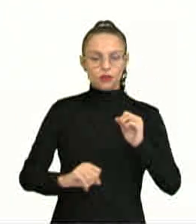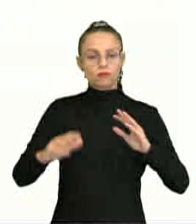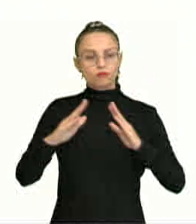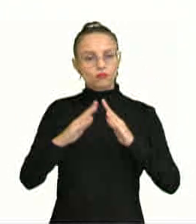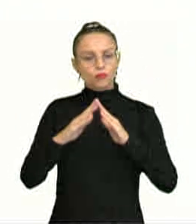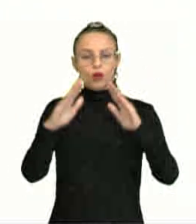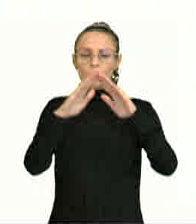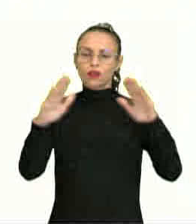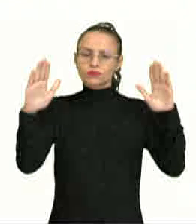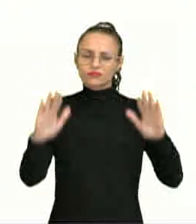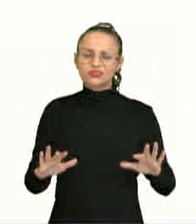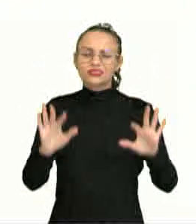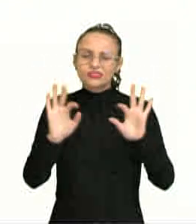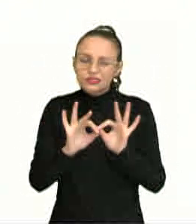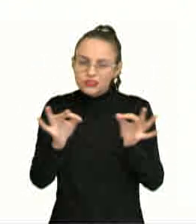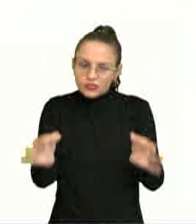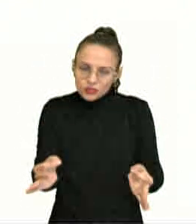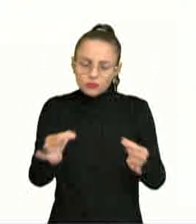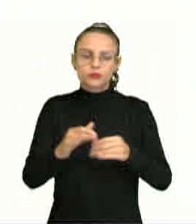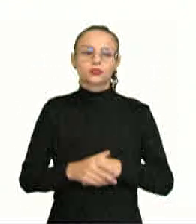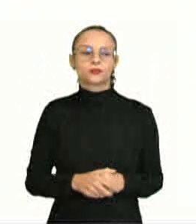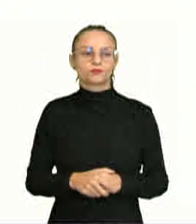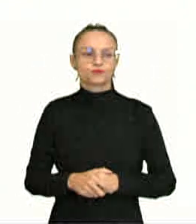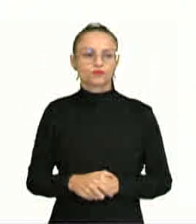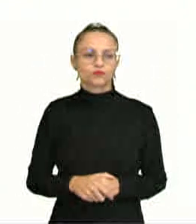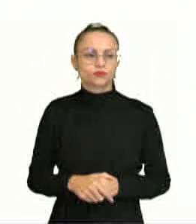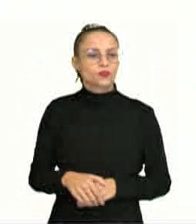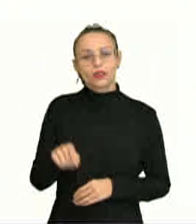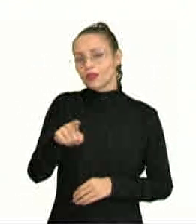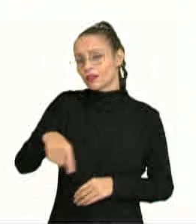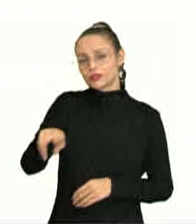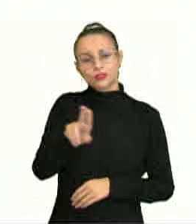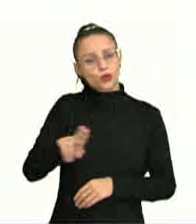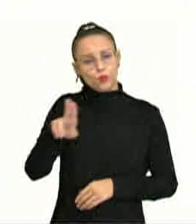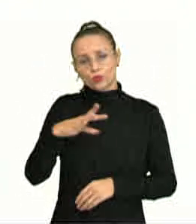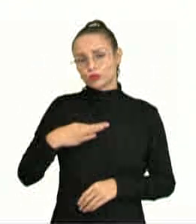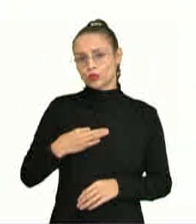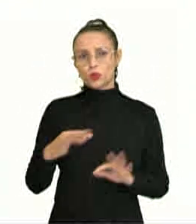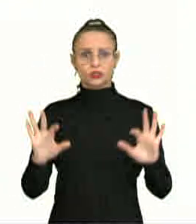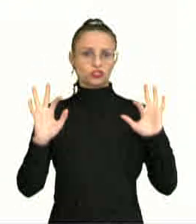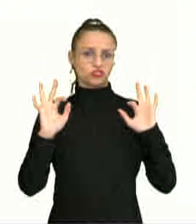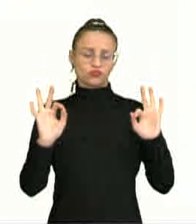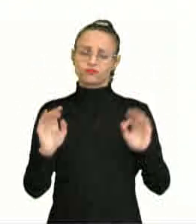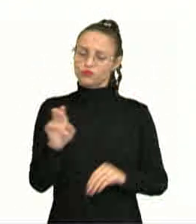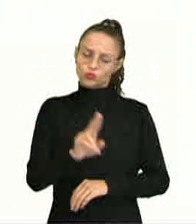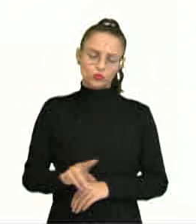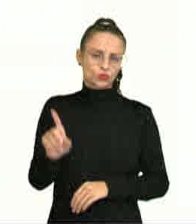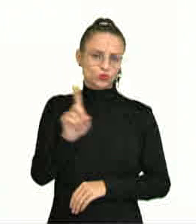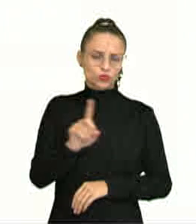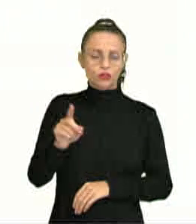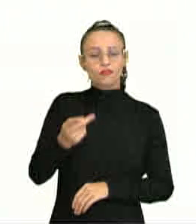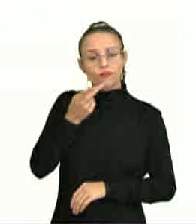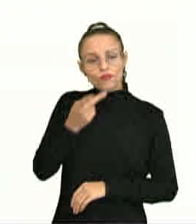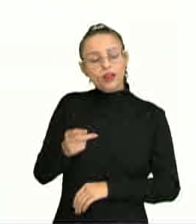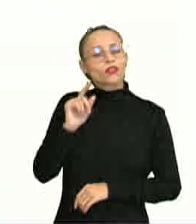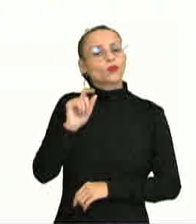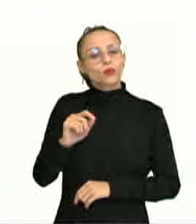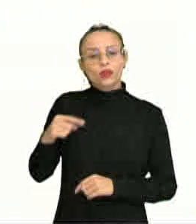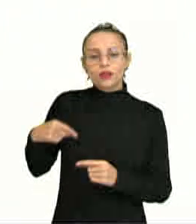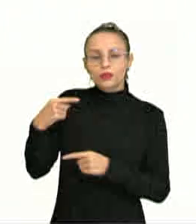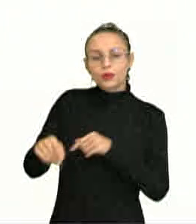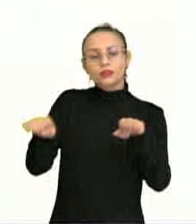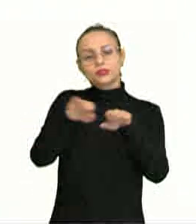em barracos, né? E aí eles não usam esse tipo de traje a rigor. Suas falas reproduzem o quê?